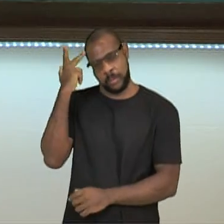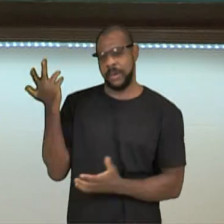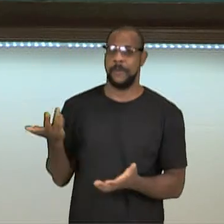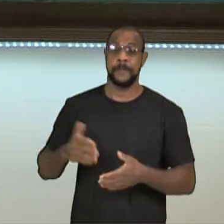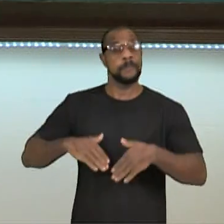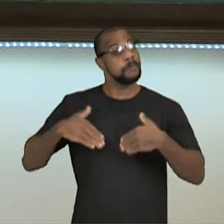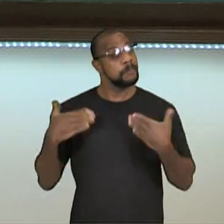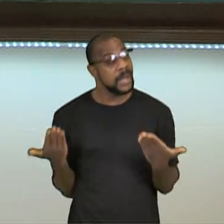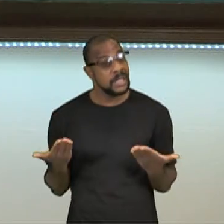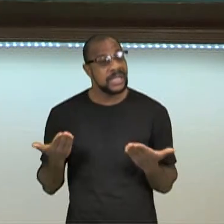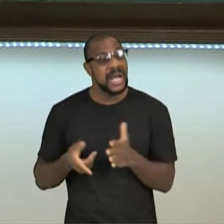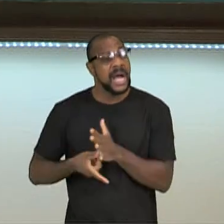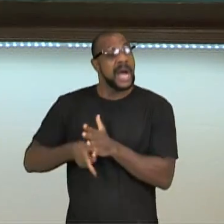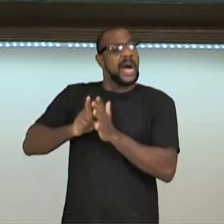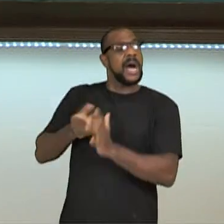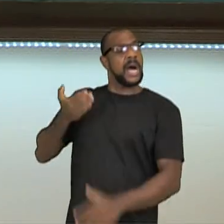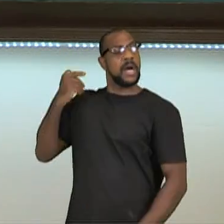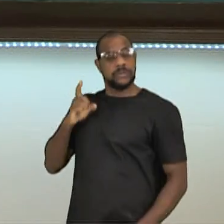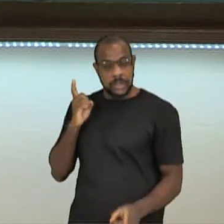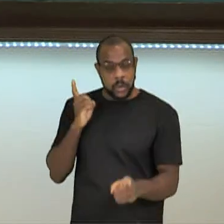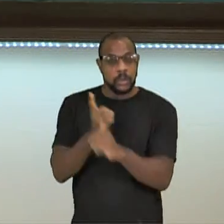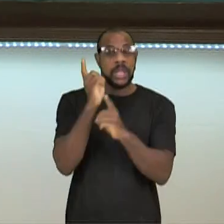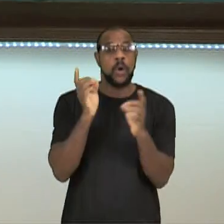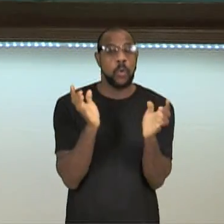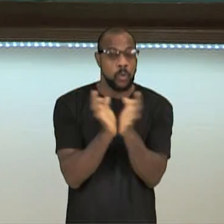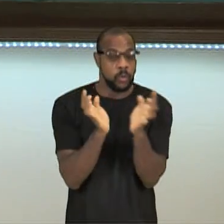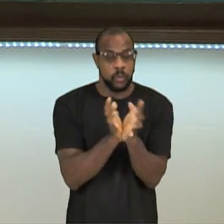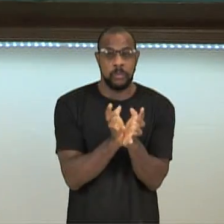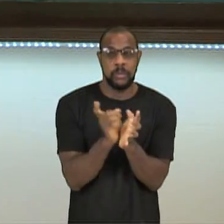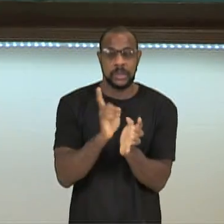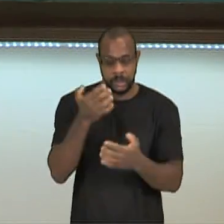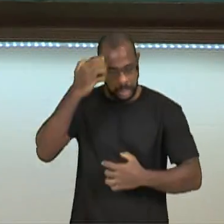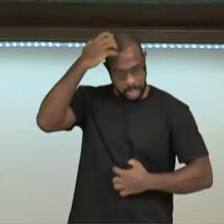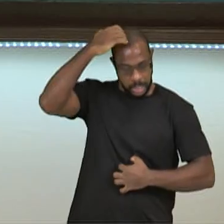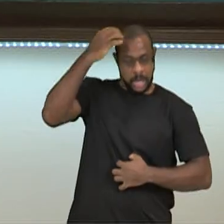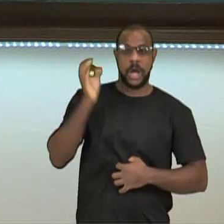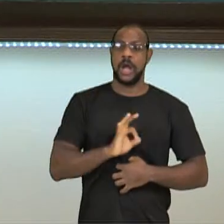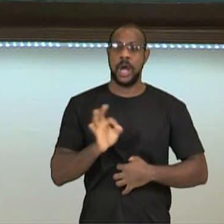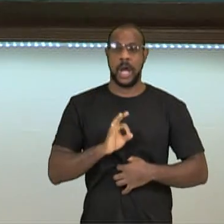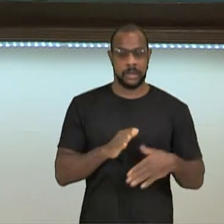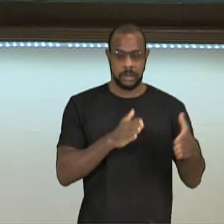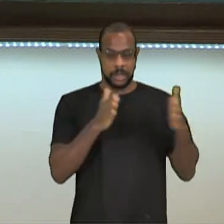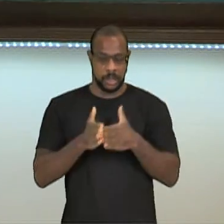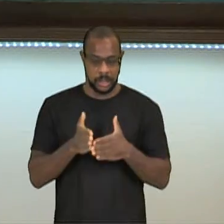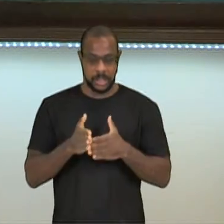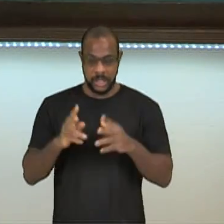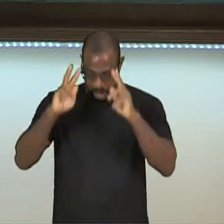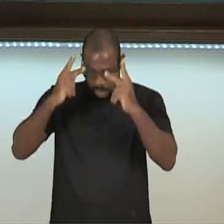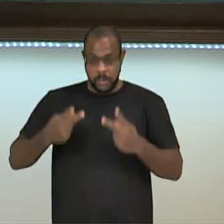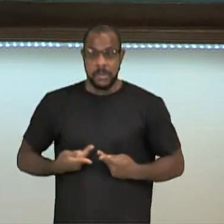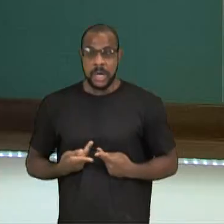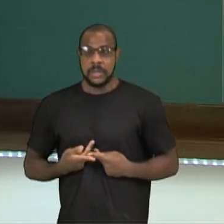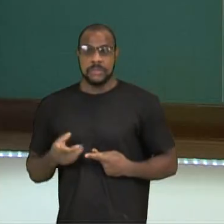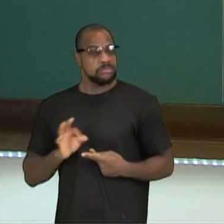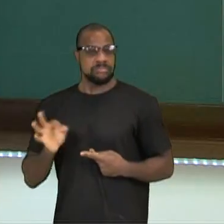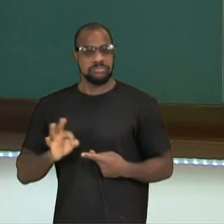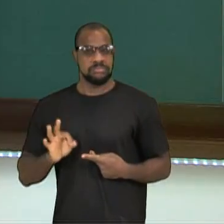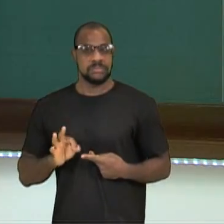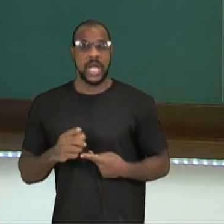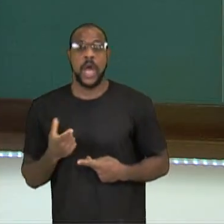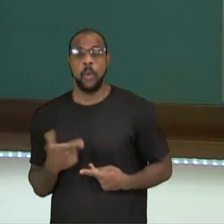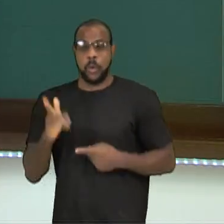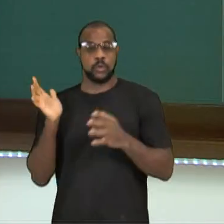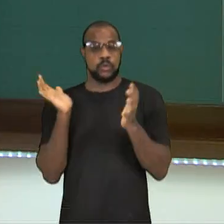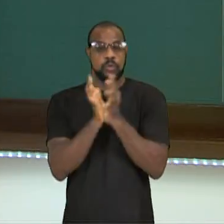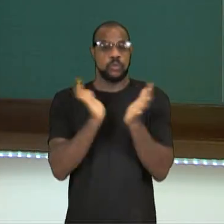foi encontrado uma espécie que não é nem um macaco e nem um ser humano. Professor, como assim?